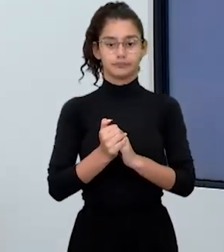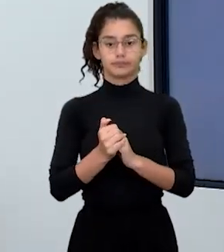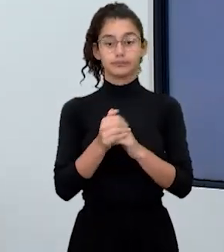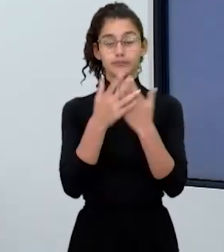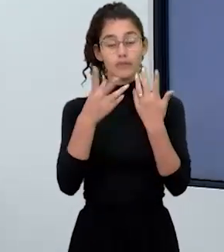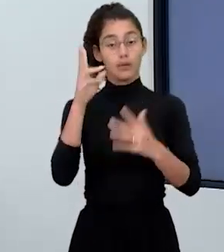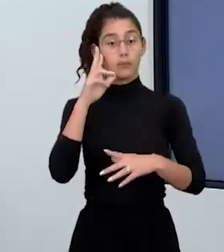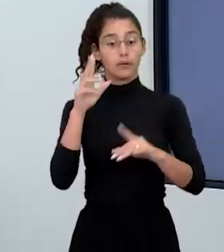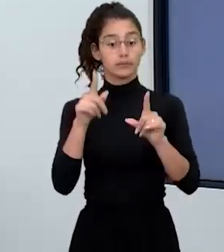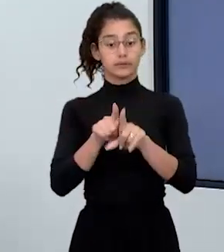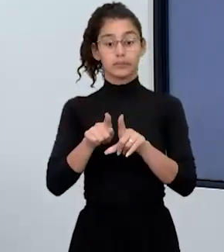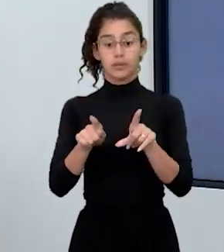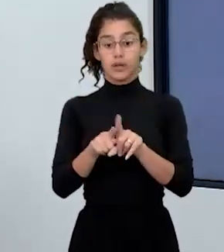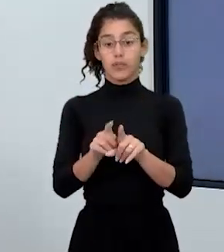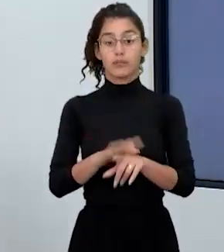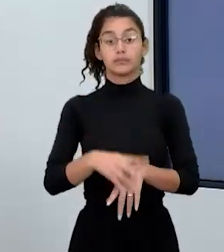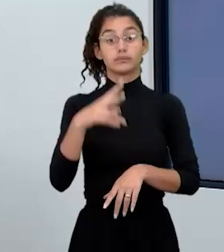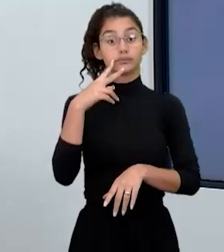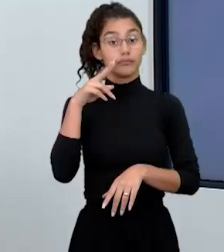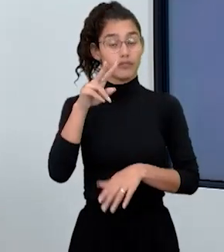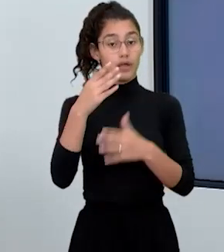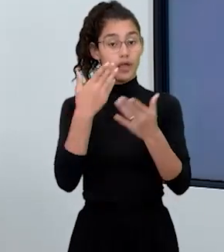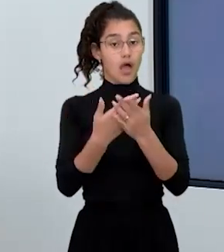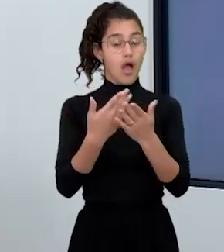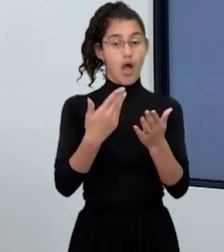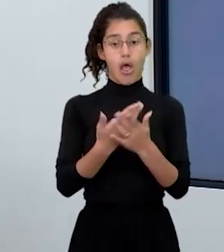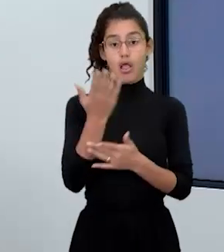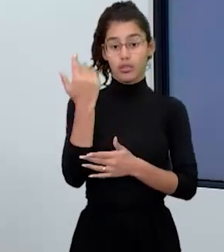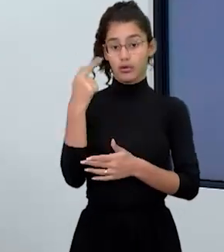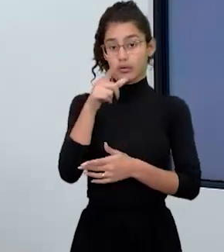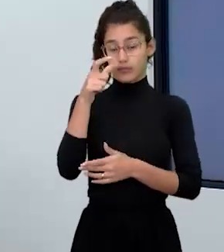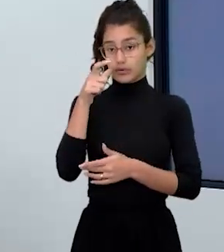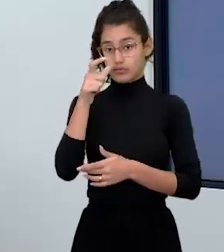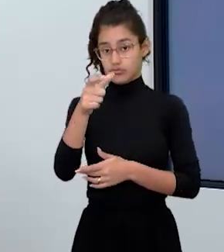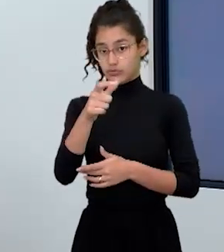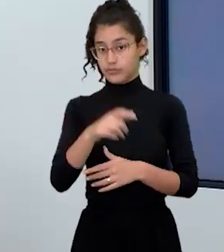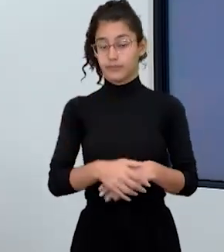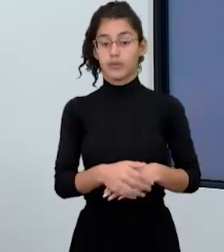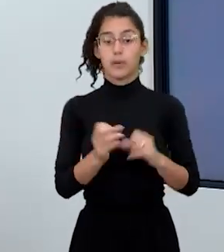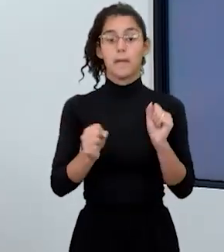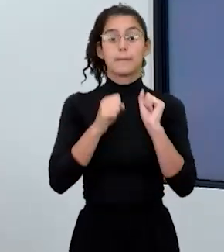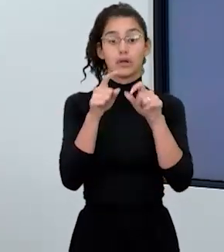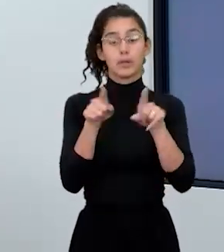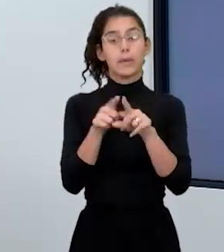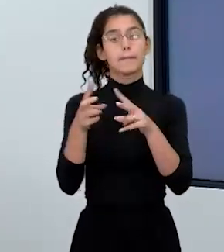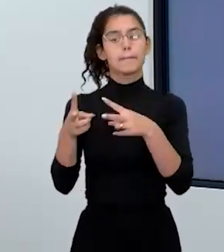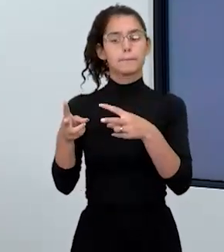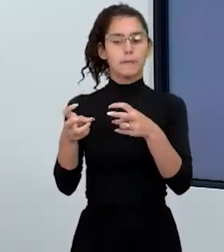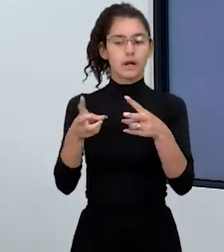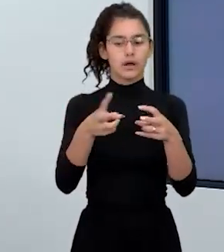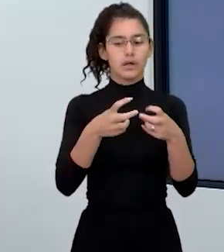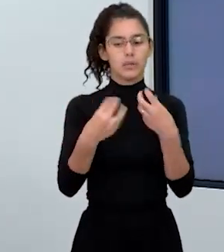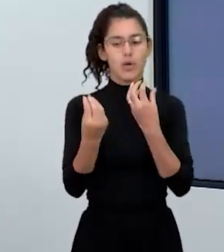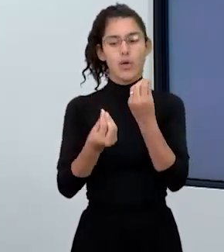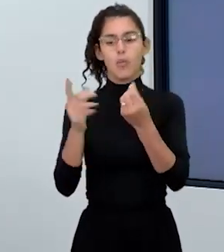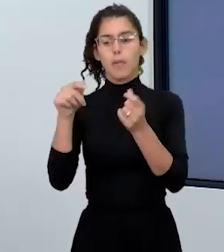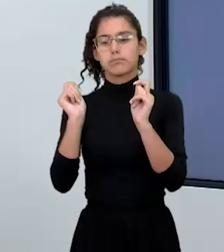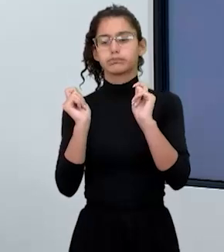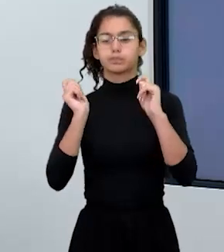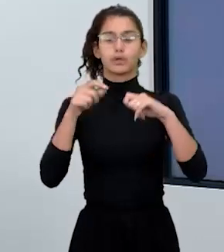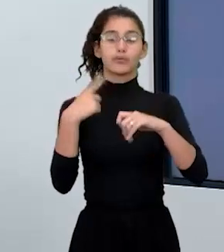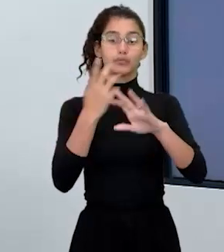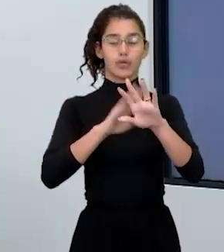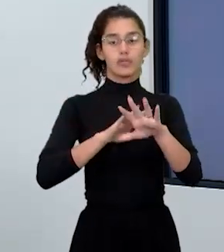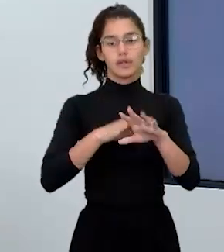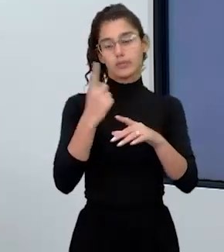E reforçando então, vejam a aula anterior lá que vocês vão assistir e poderão aí perceber como é possível sim a gente